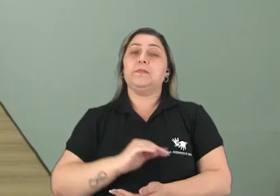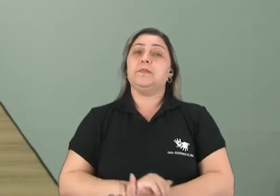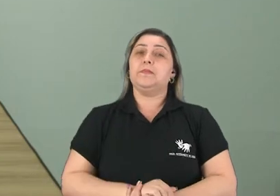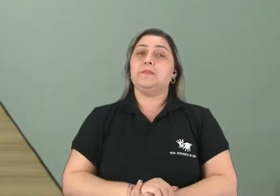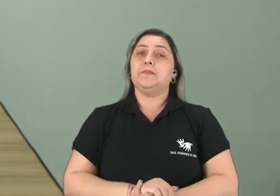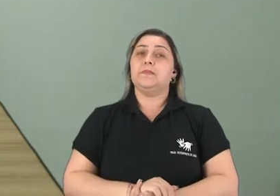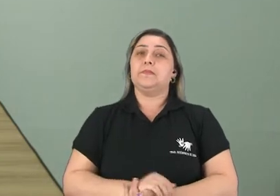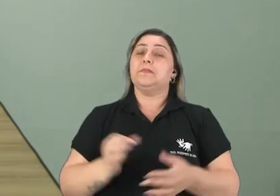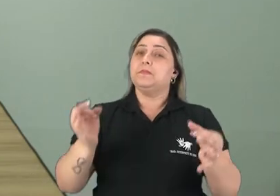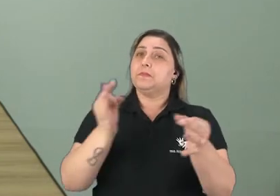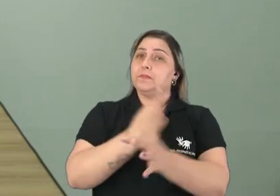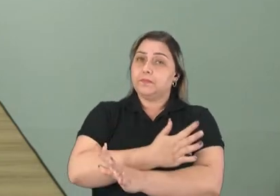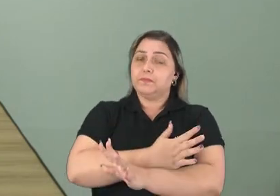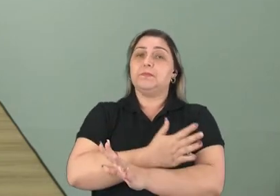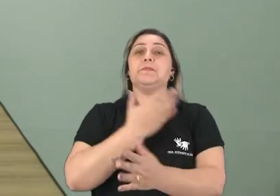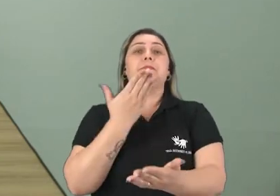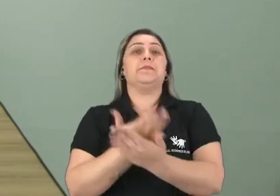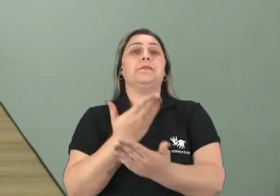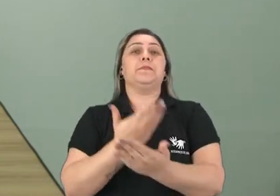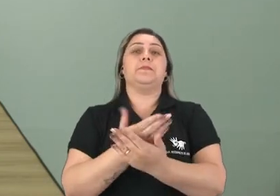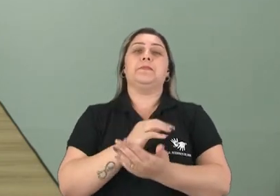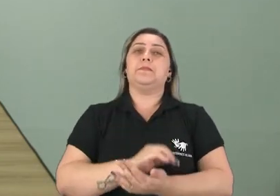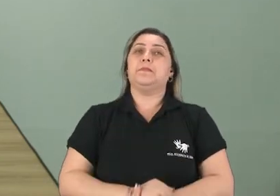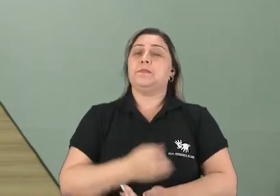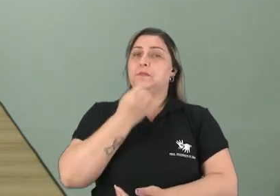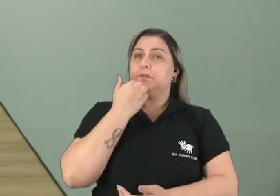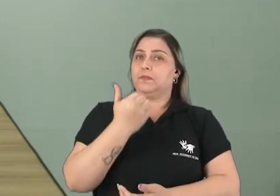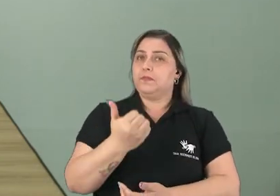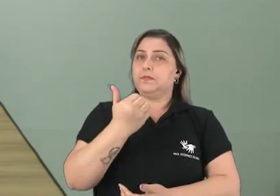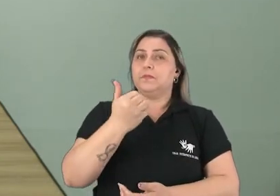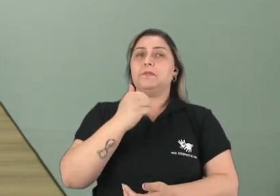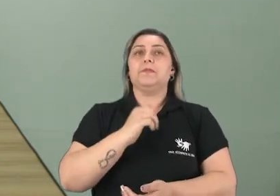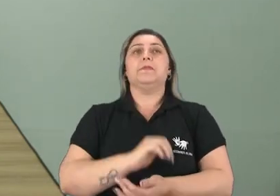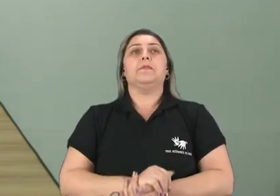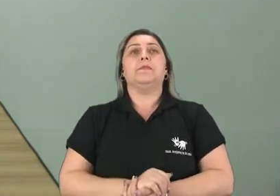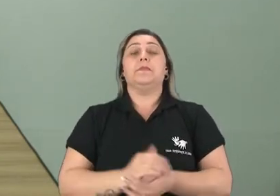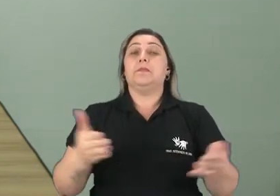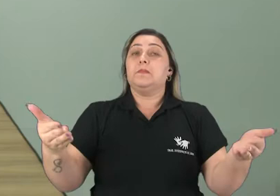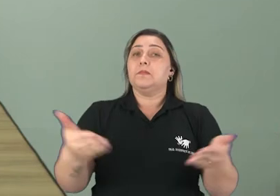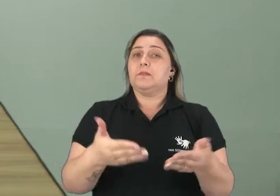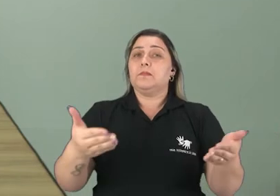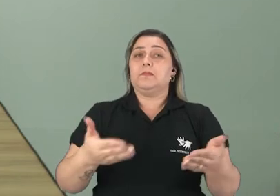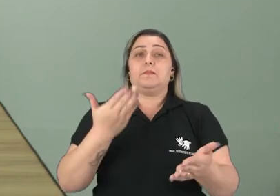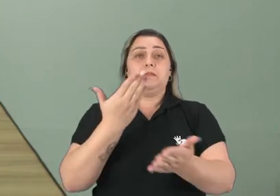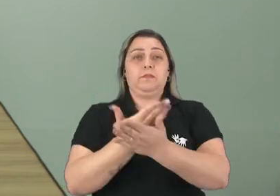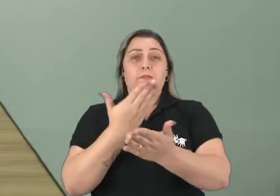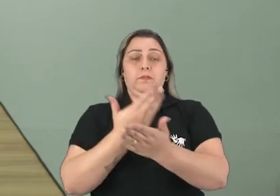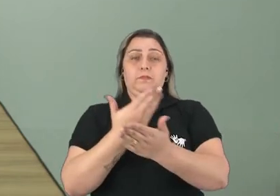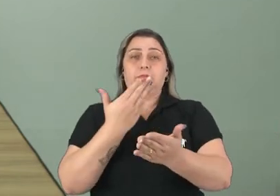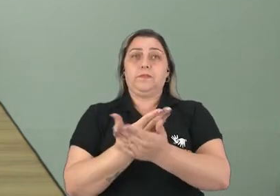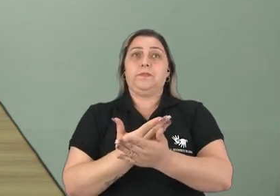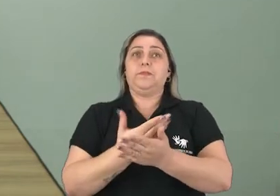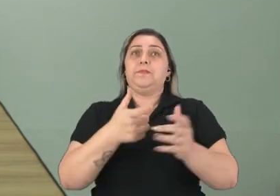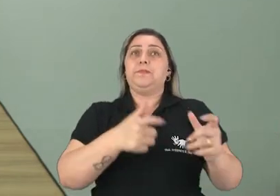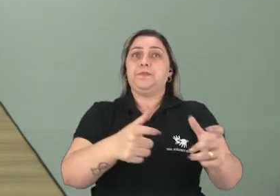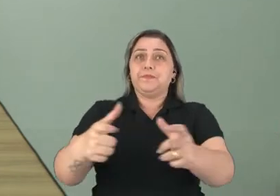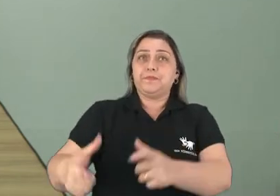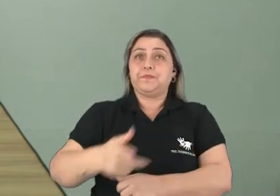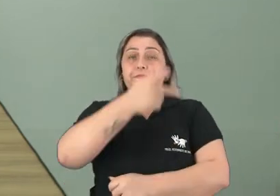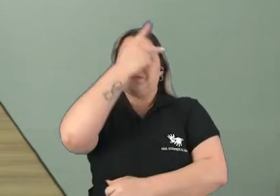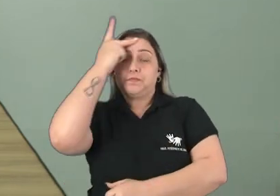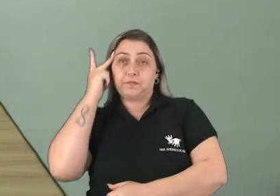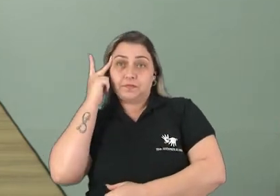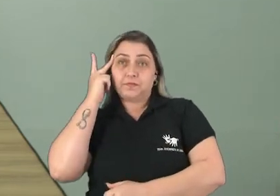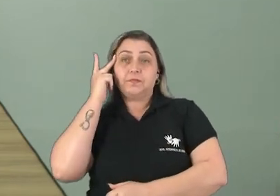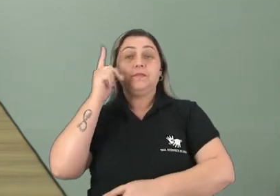matemática. Estão prontos para mais uma aula? Muito bem! Hoje nós vamos estudar sobre localização